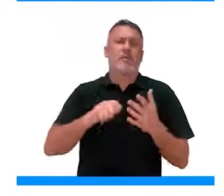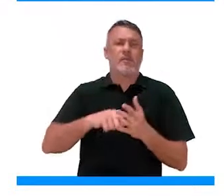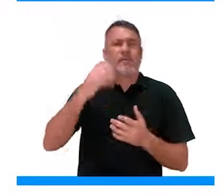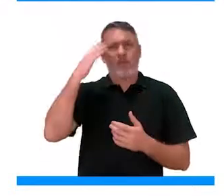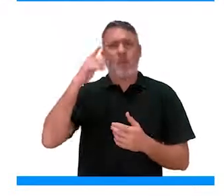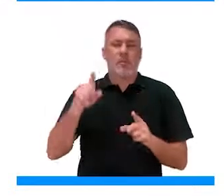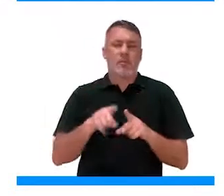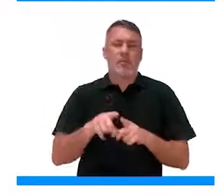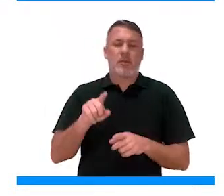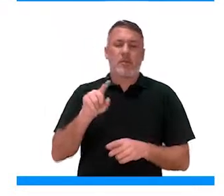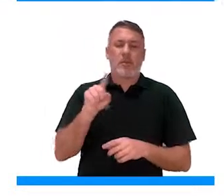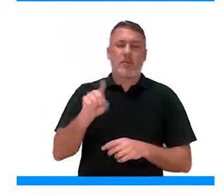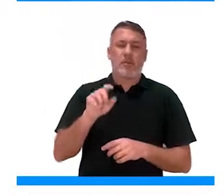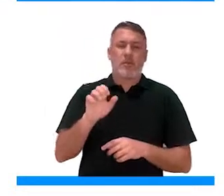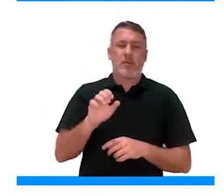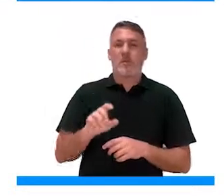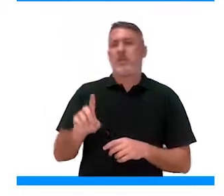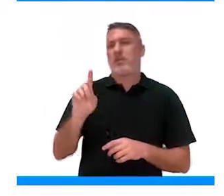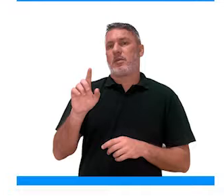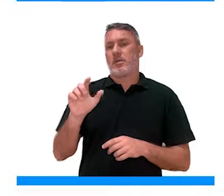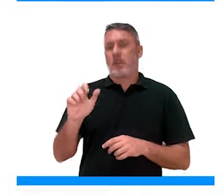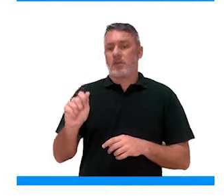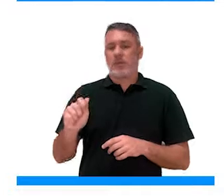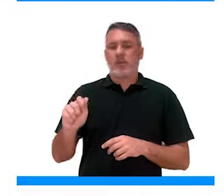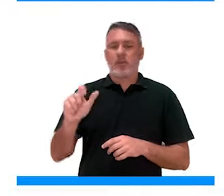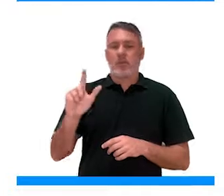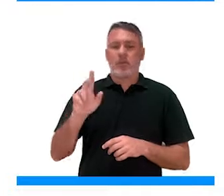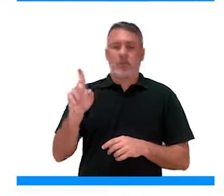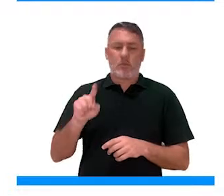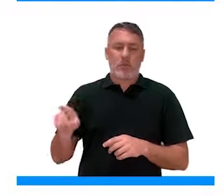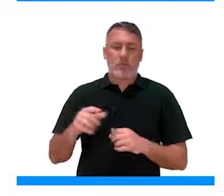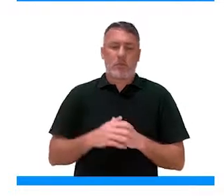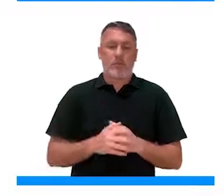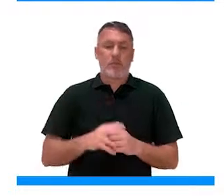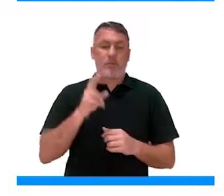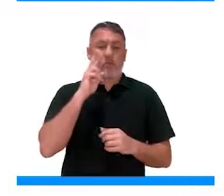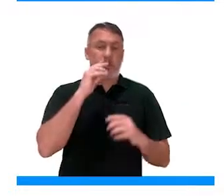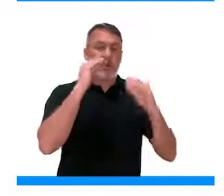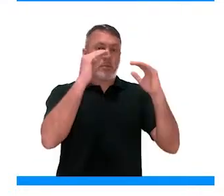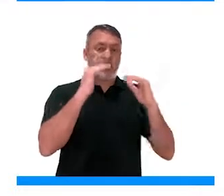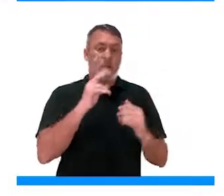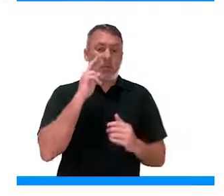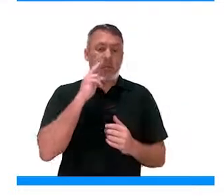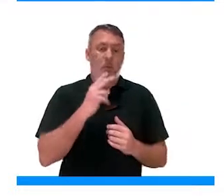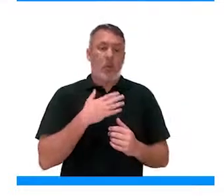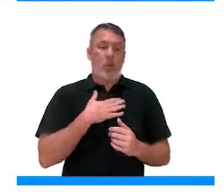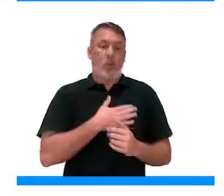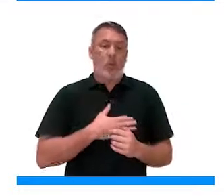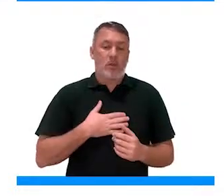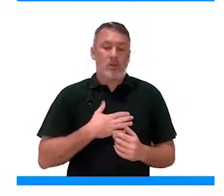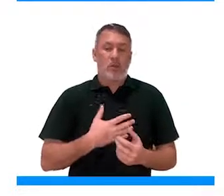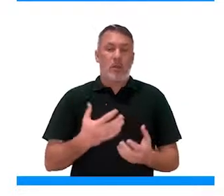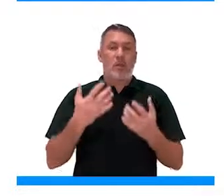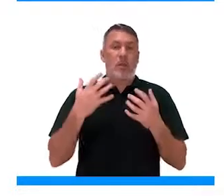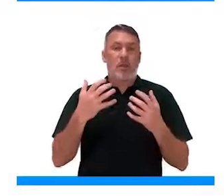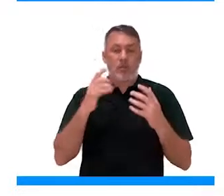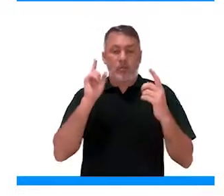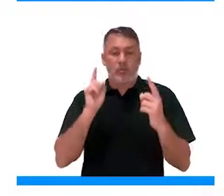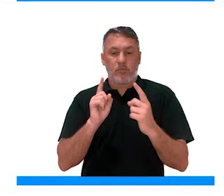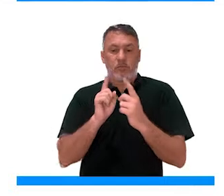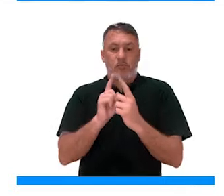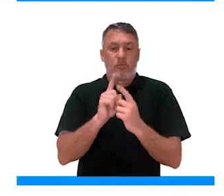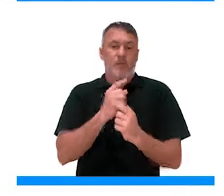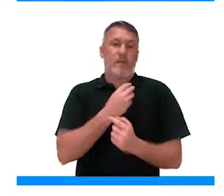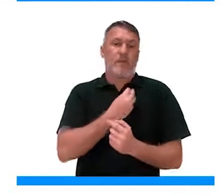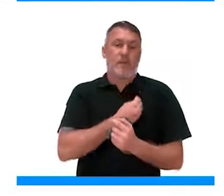ai se cesse, se um dia nós se gostasse, se um dia nós se queresse, se nós dois se empareasse, se juntinho nós